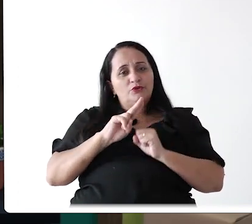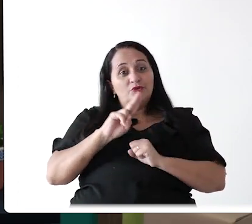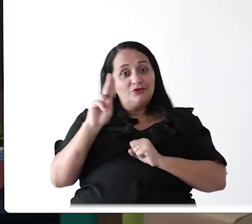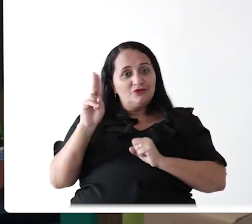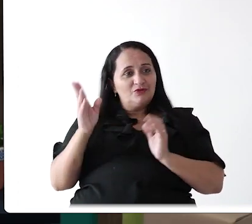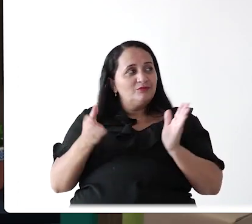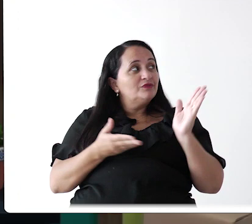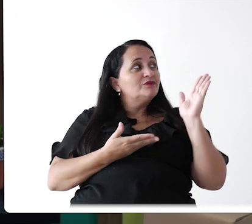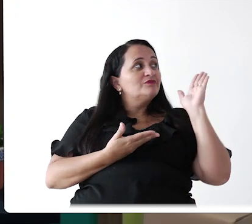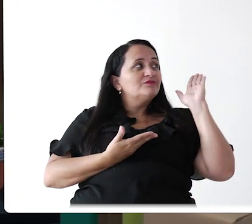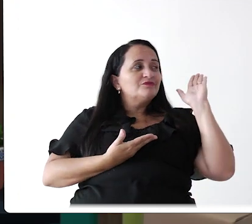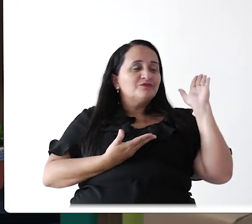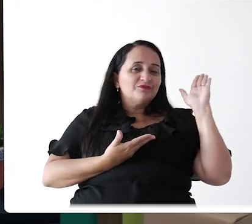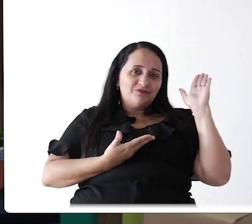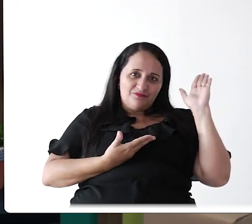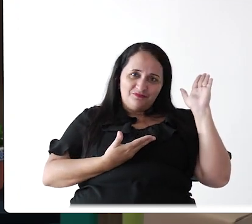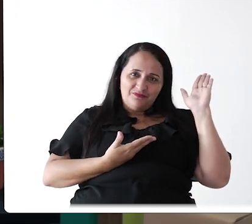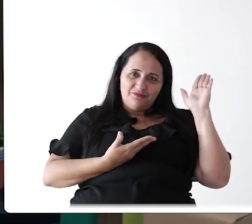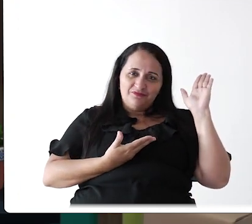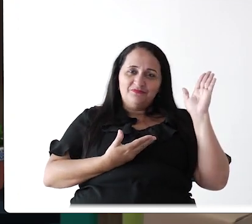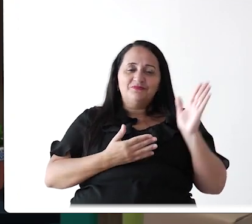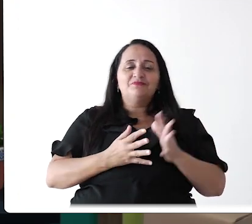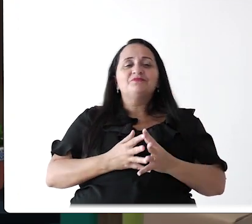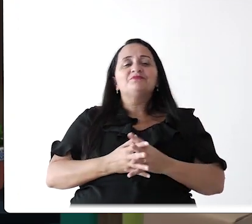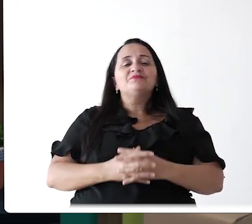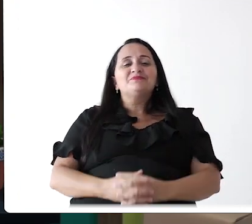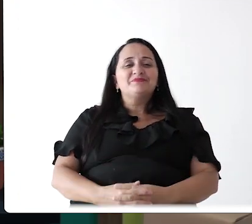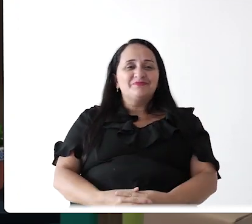advérbios, advérbio,